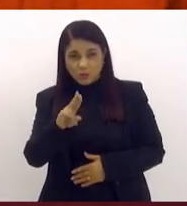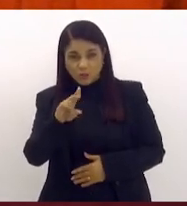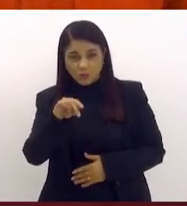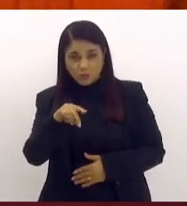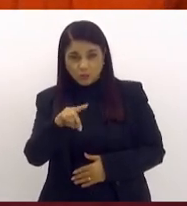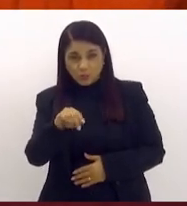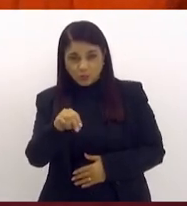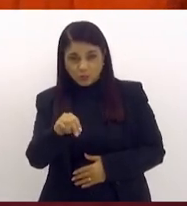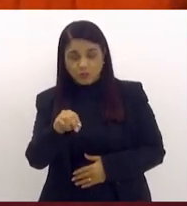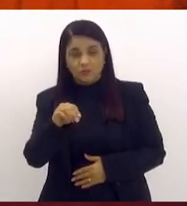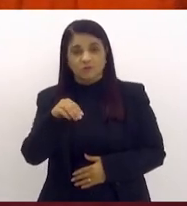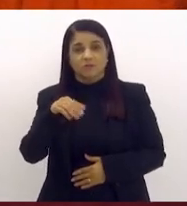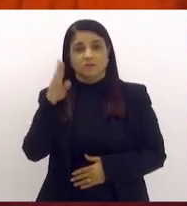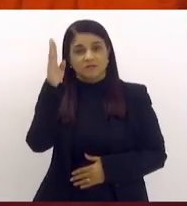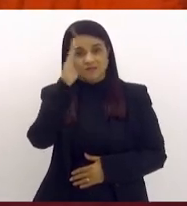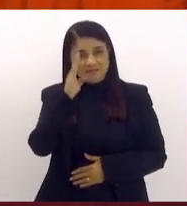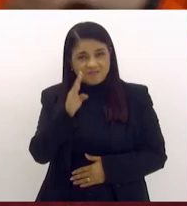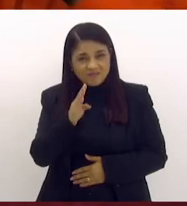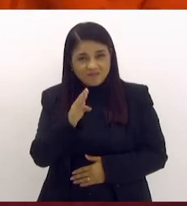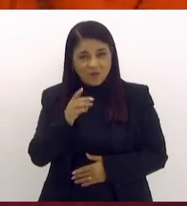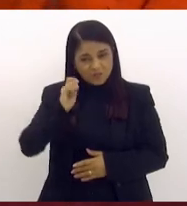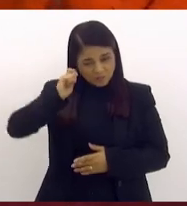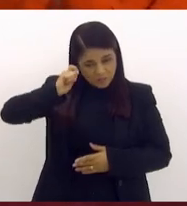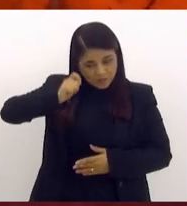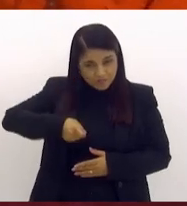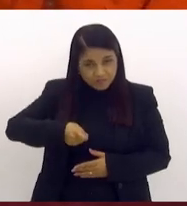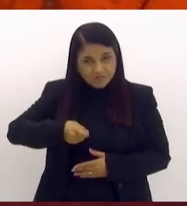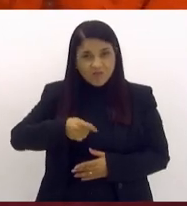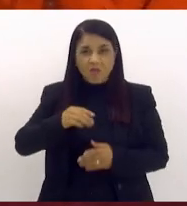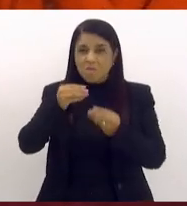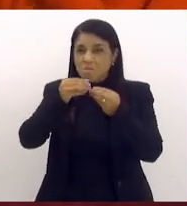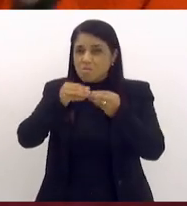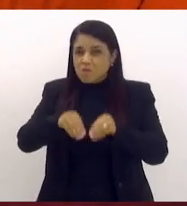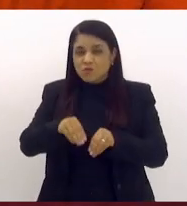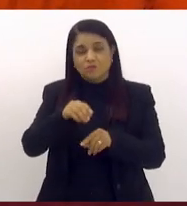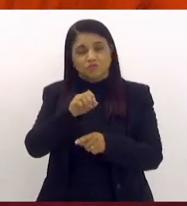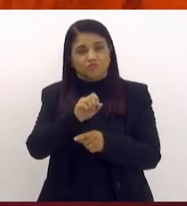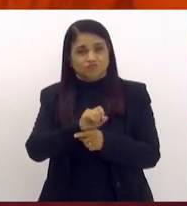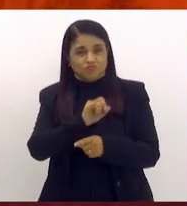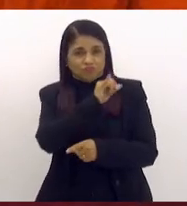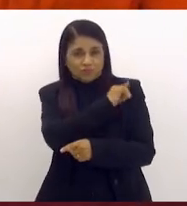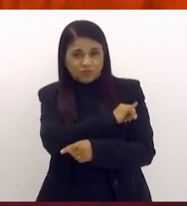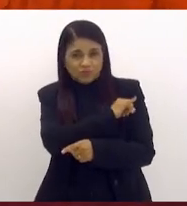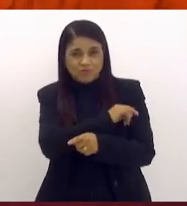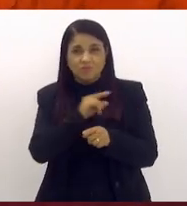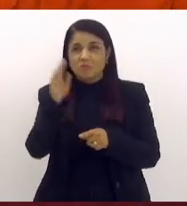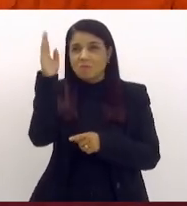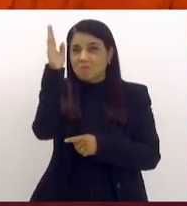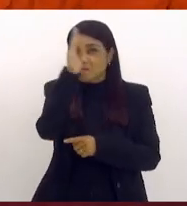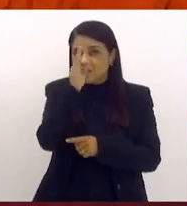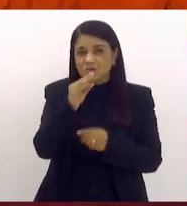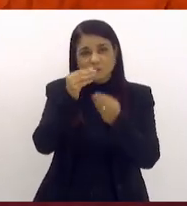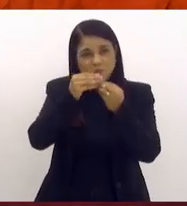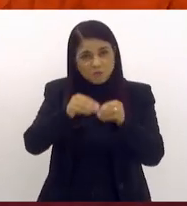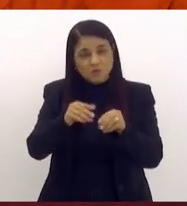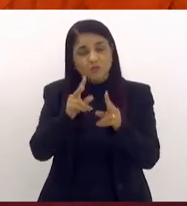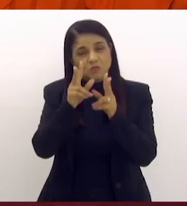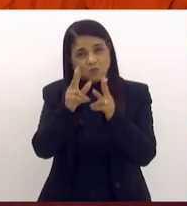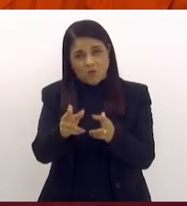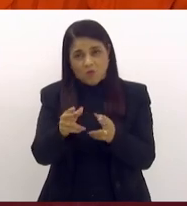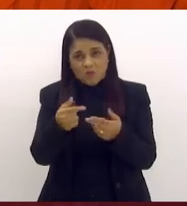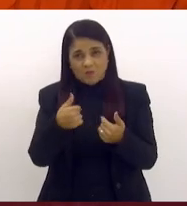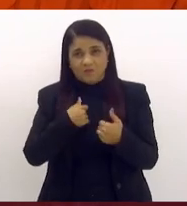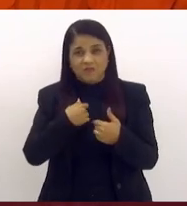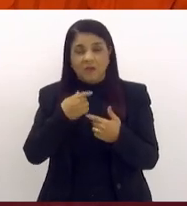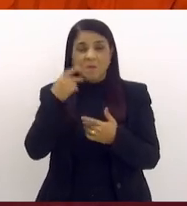virão isso é prejudicial Por demais não só para o Rio de Janeiro mas para todo o país Porque isso é uma política que vai